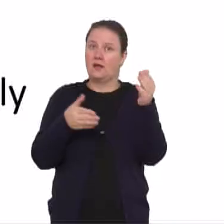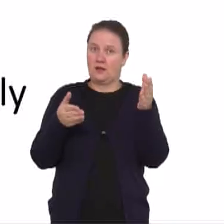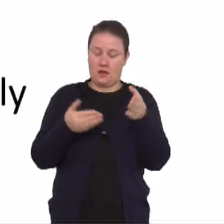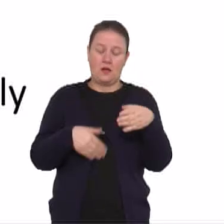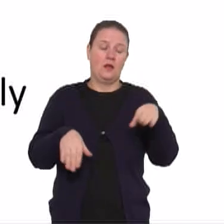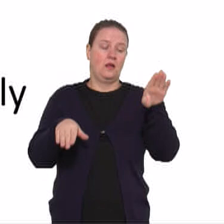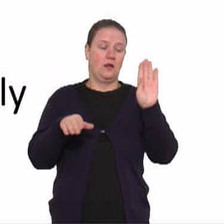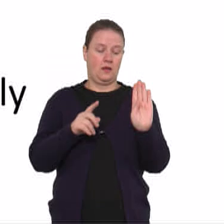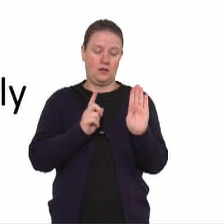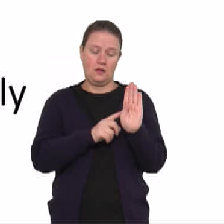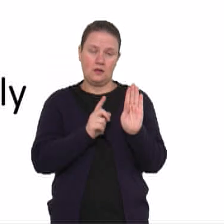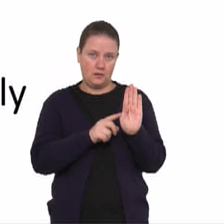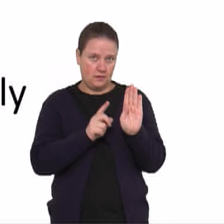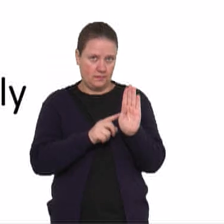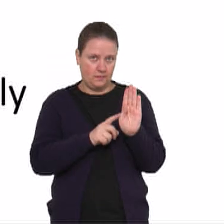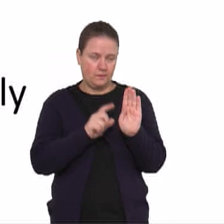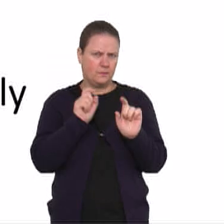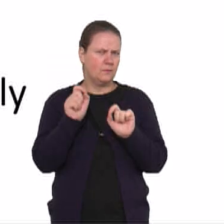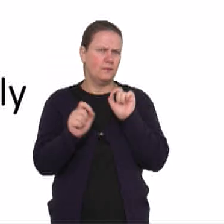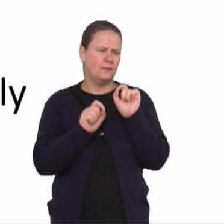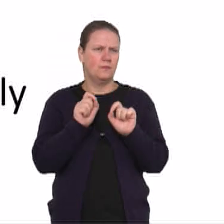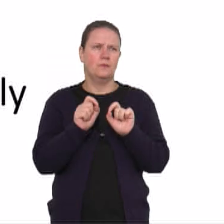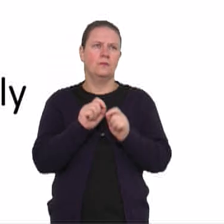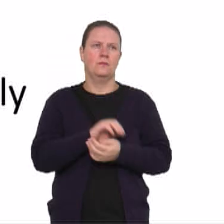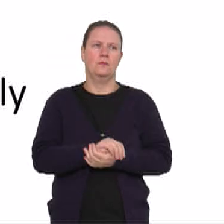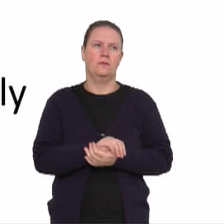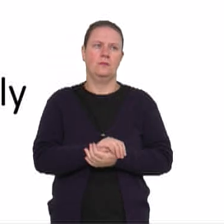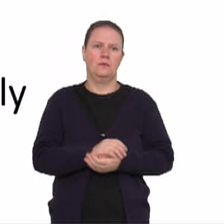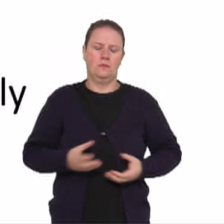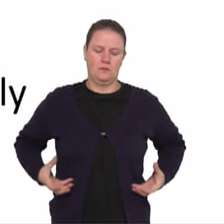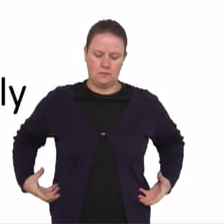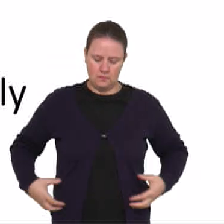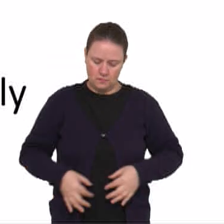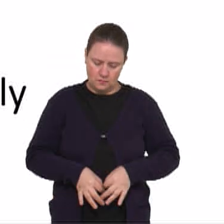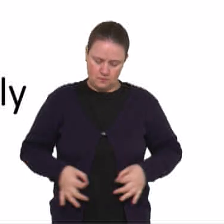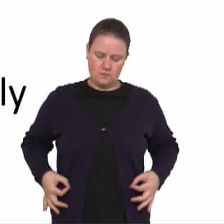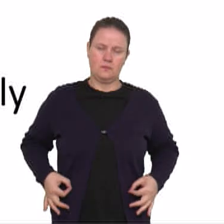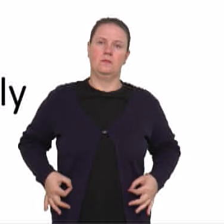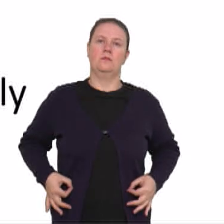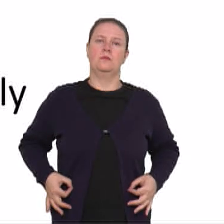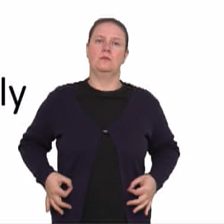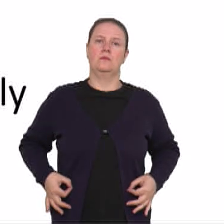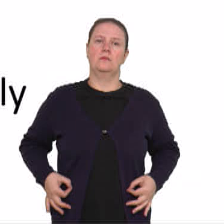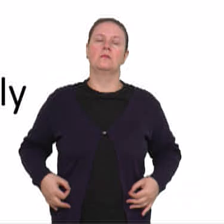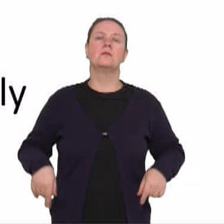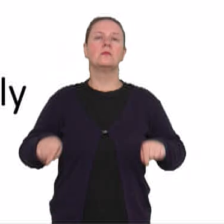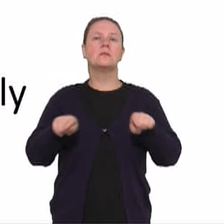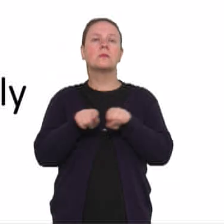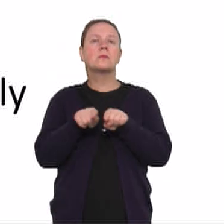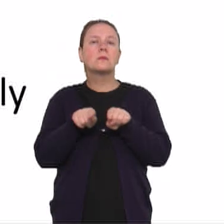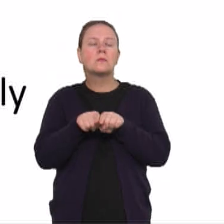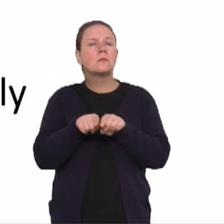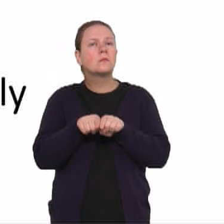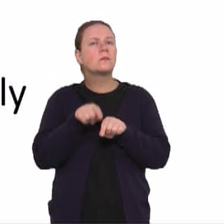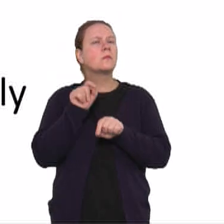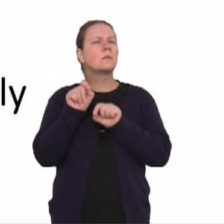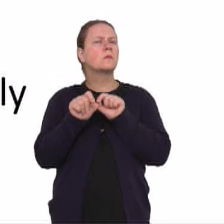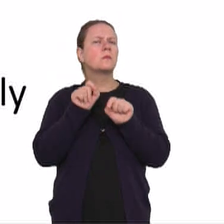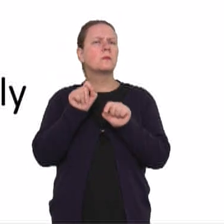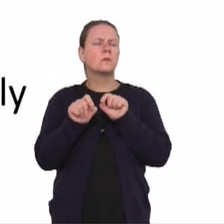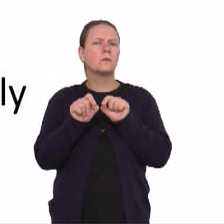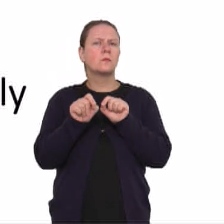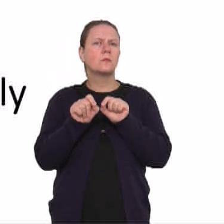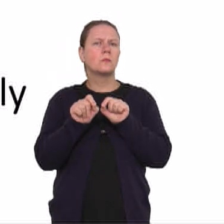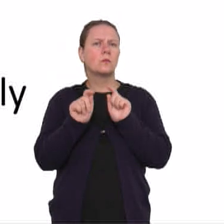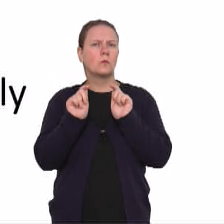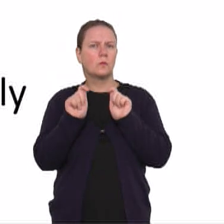A strip of leather. O que é strip? Faixa. Or other material. Então seria uma faixa